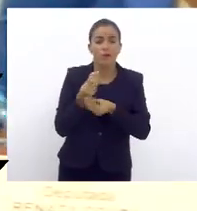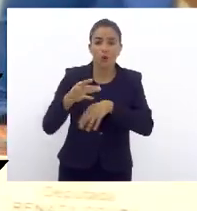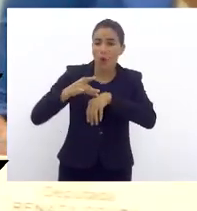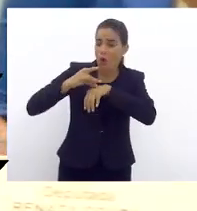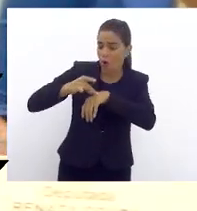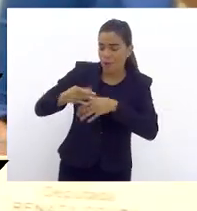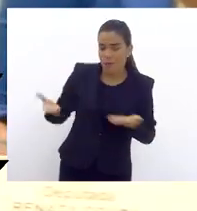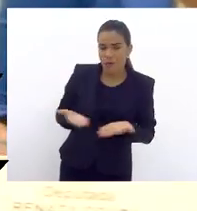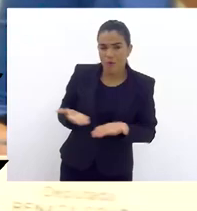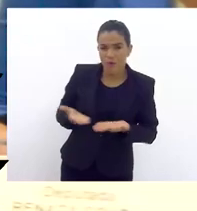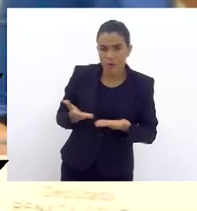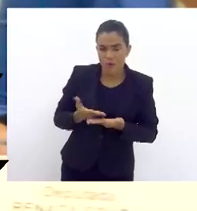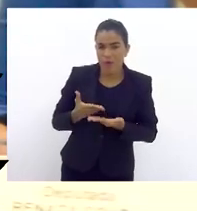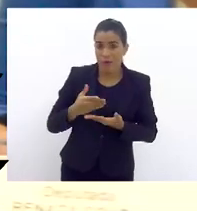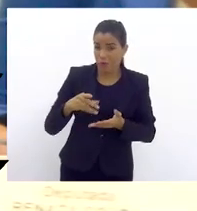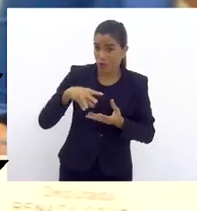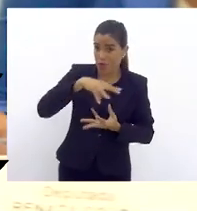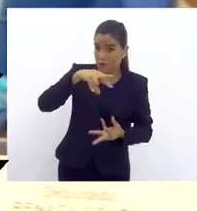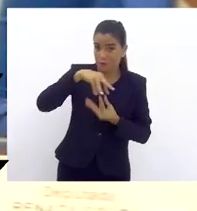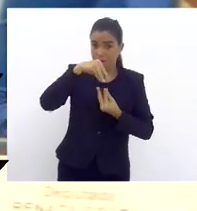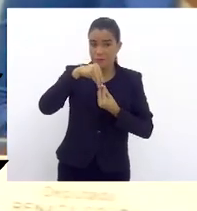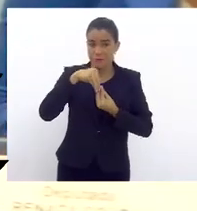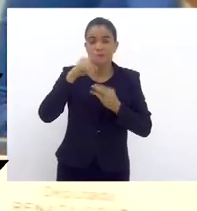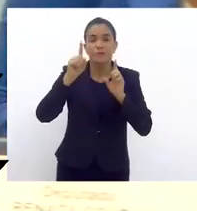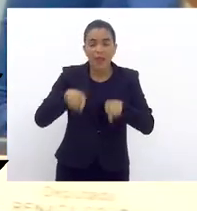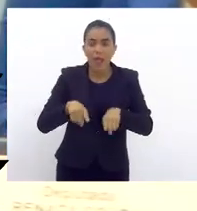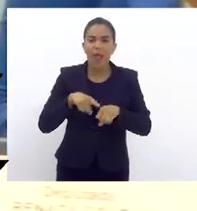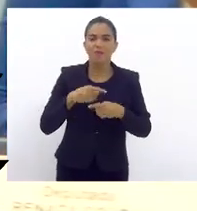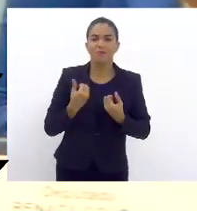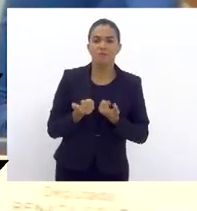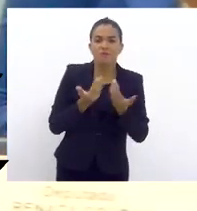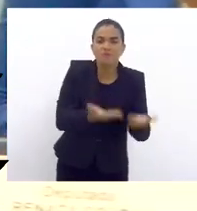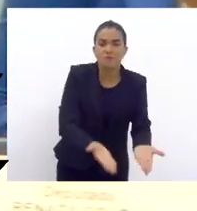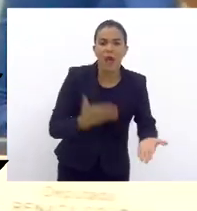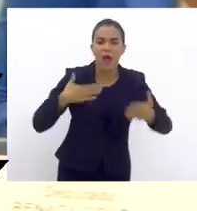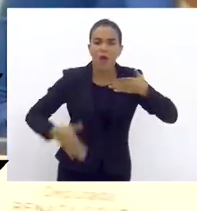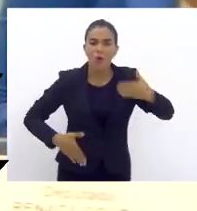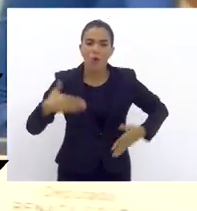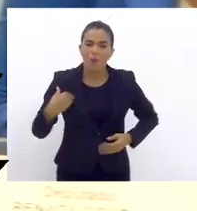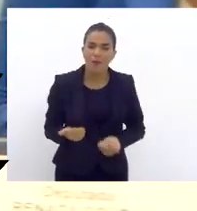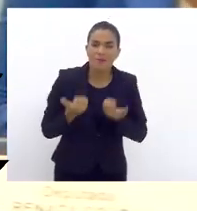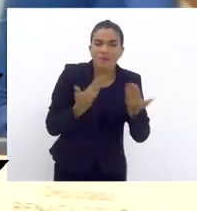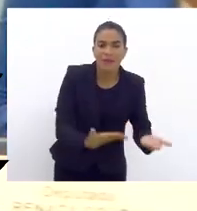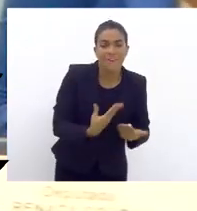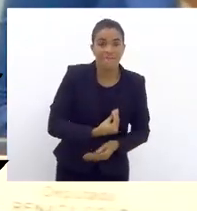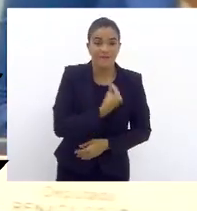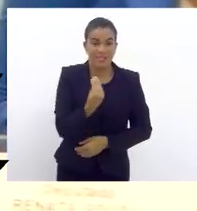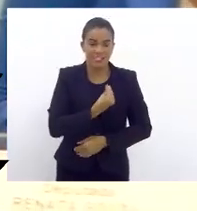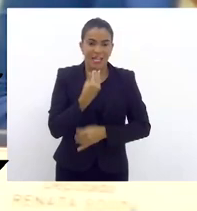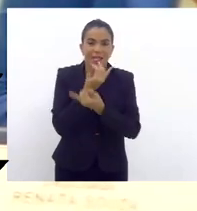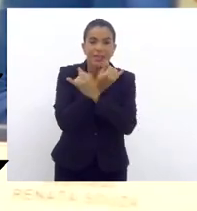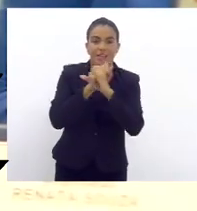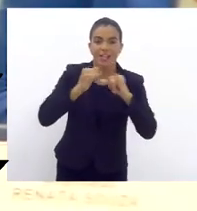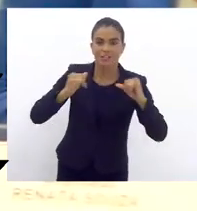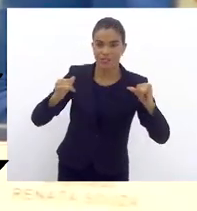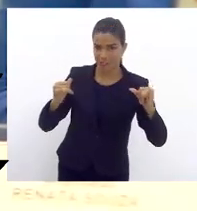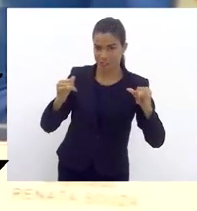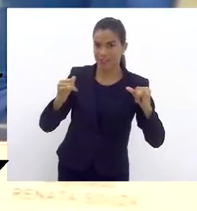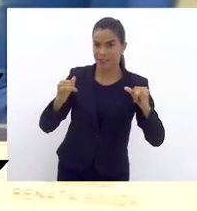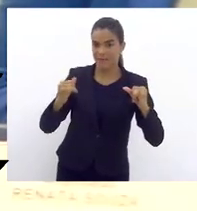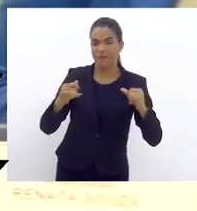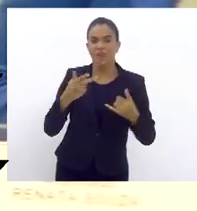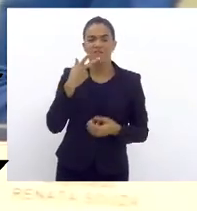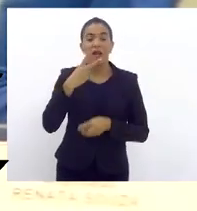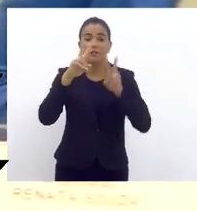a partir da nossa espiritualidade é fazer dar chão da corpo da vida a energias então falar